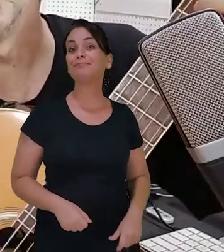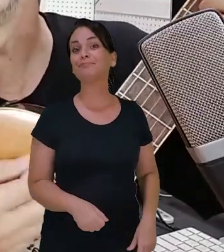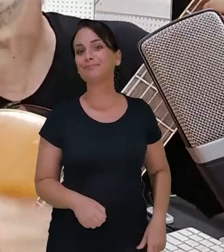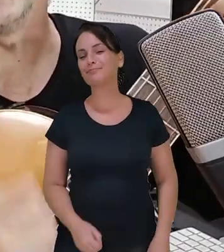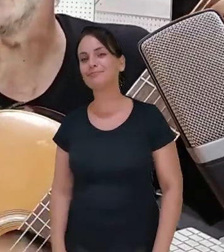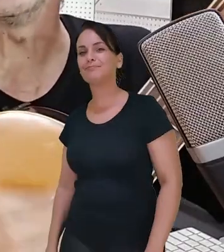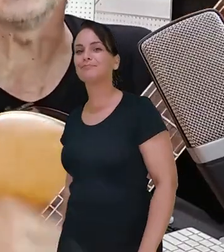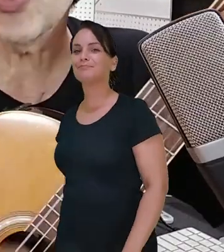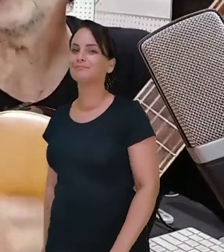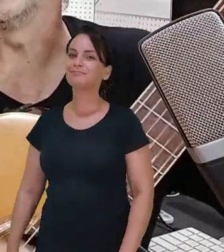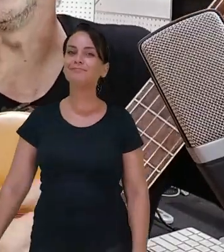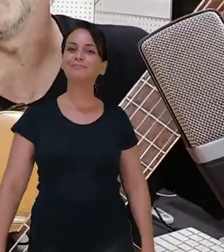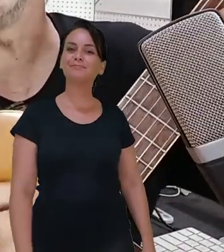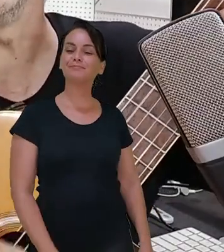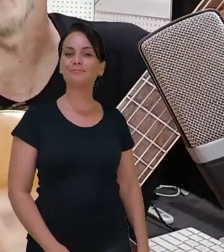Tchururu.